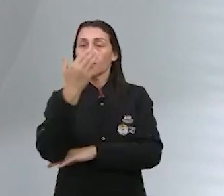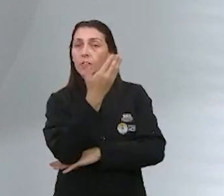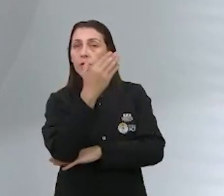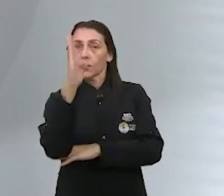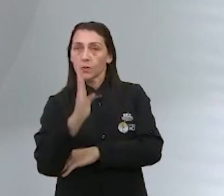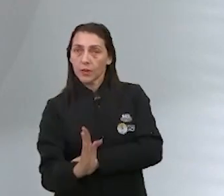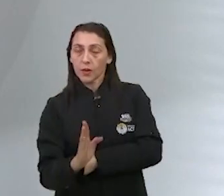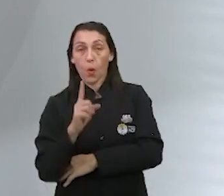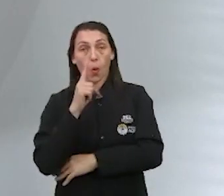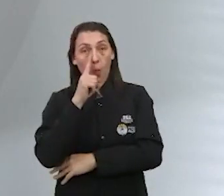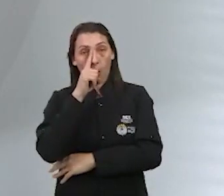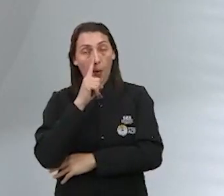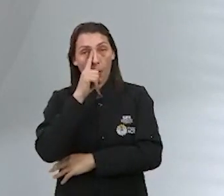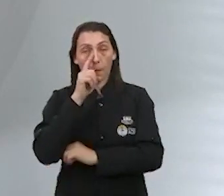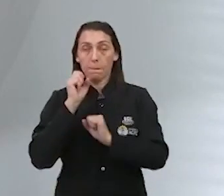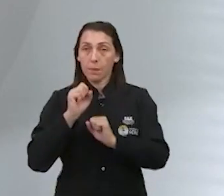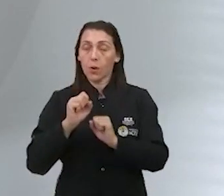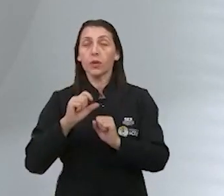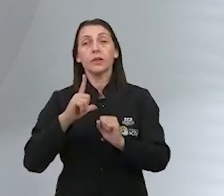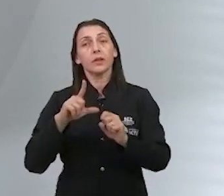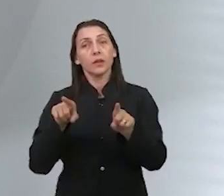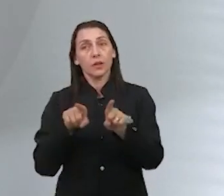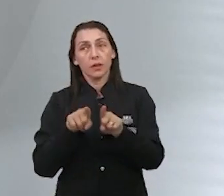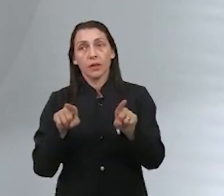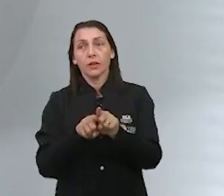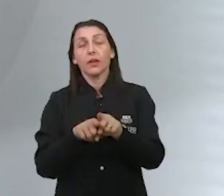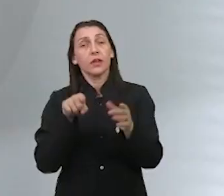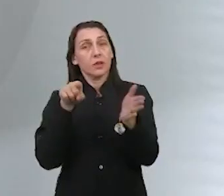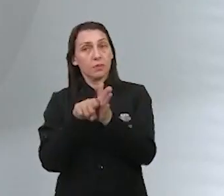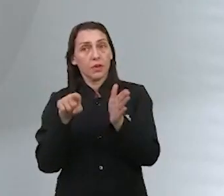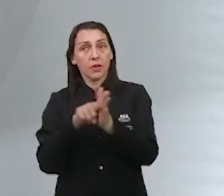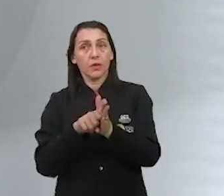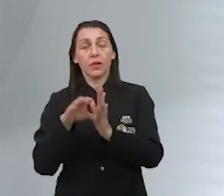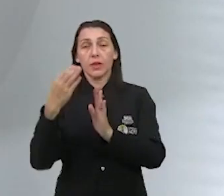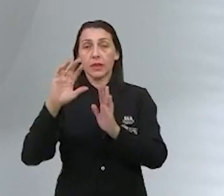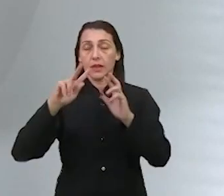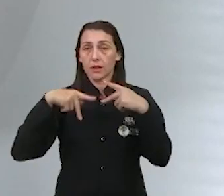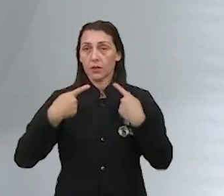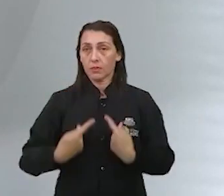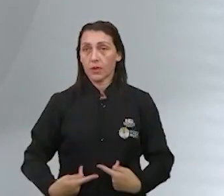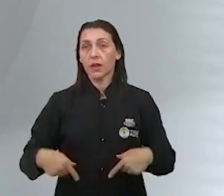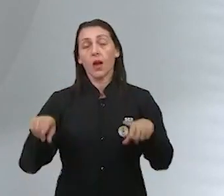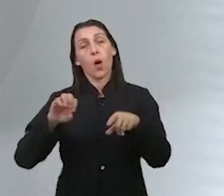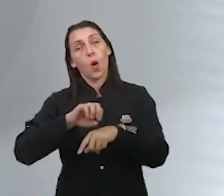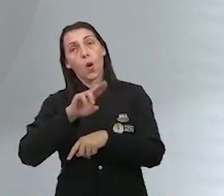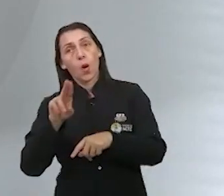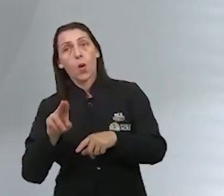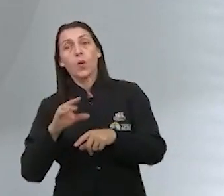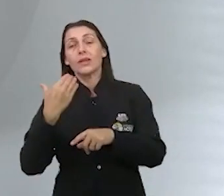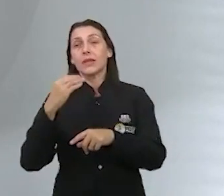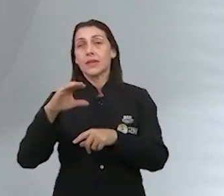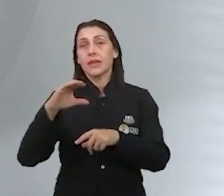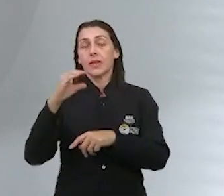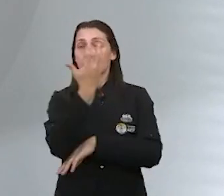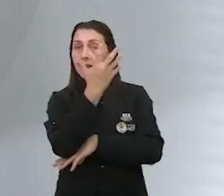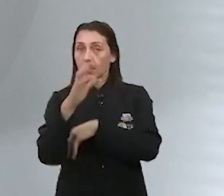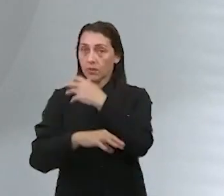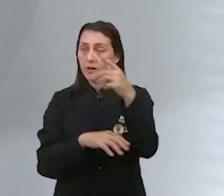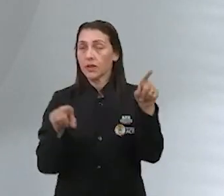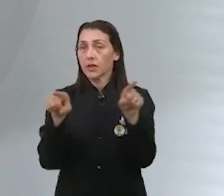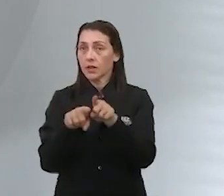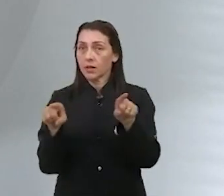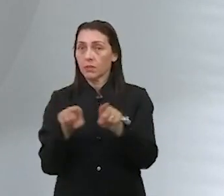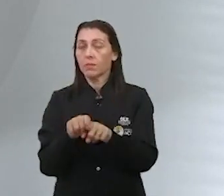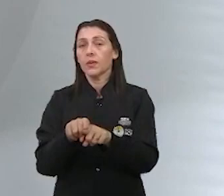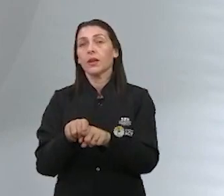Brasil. Tomem cuidado, pode cair tanto na questão nas 45 questões de humanas, ciência da natureza também, inclusive essa